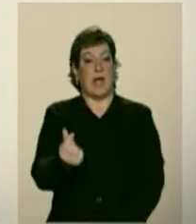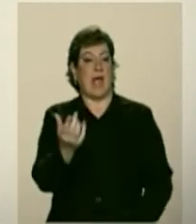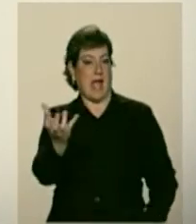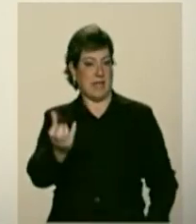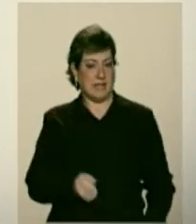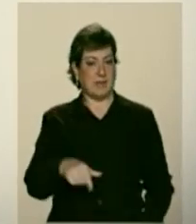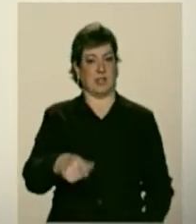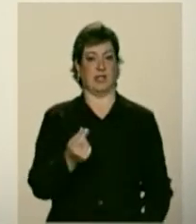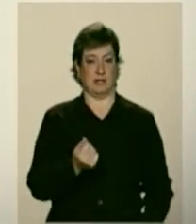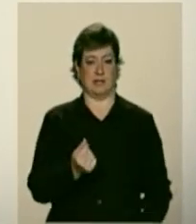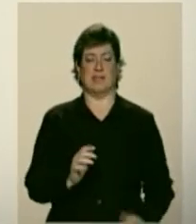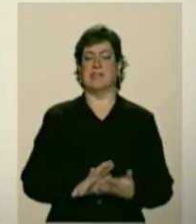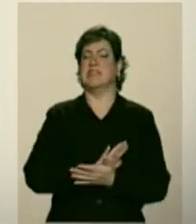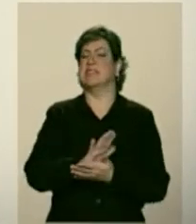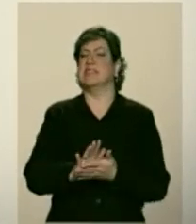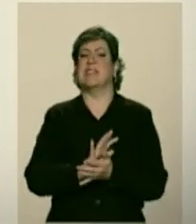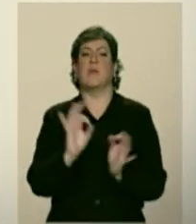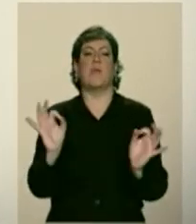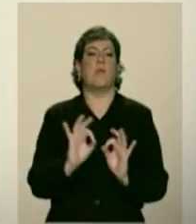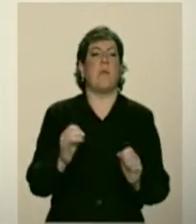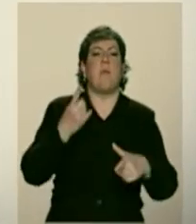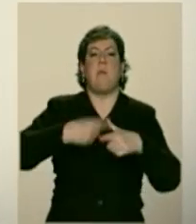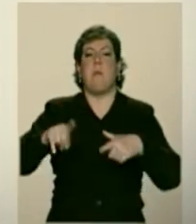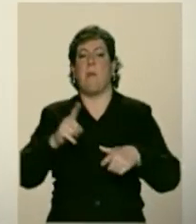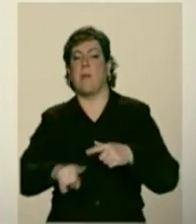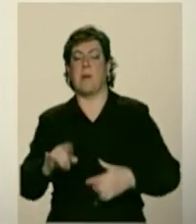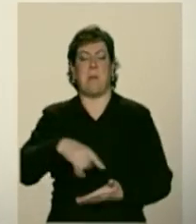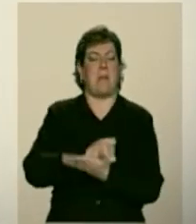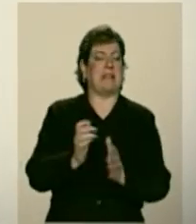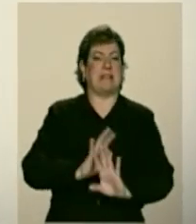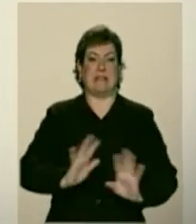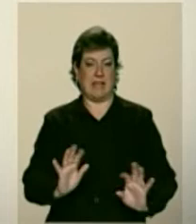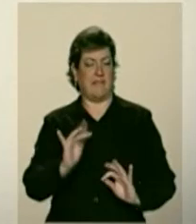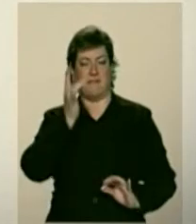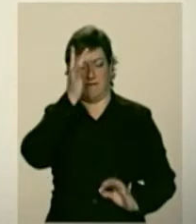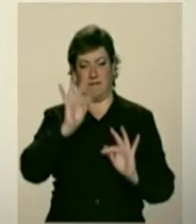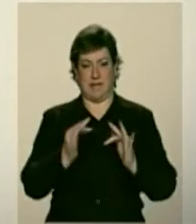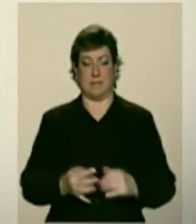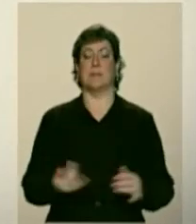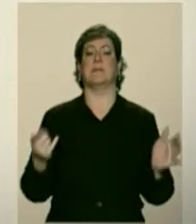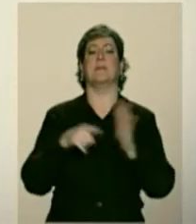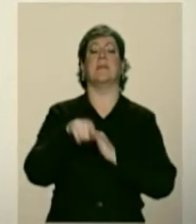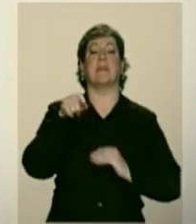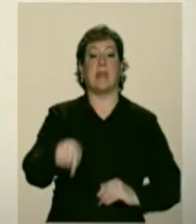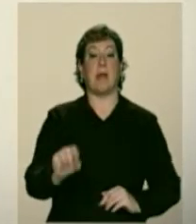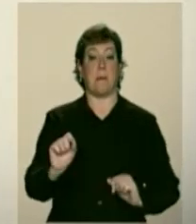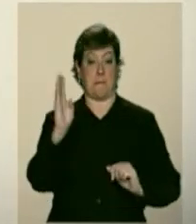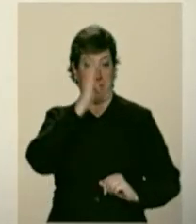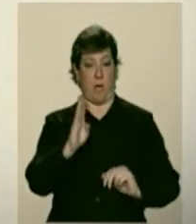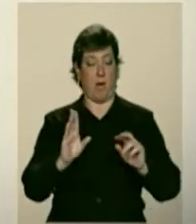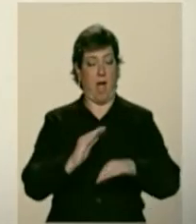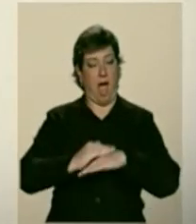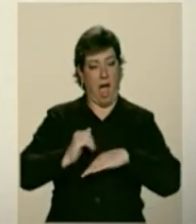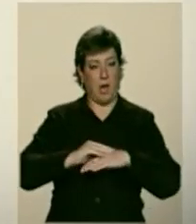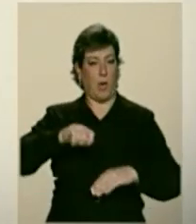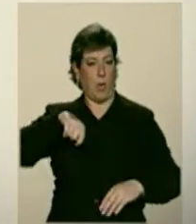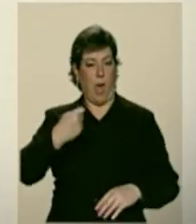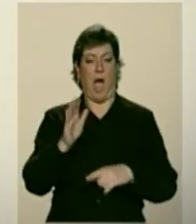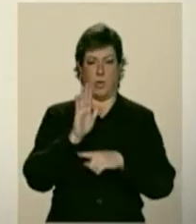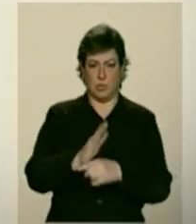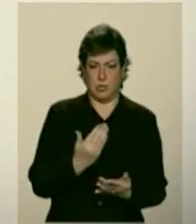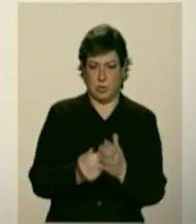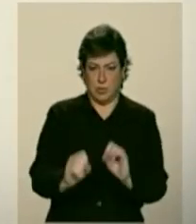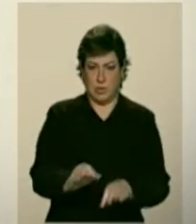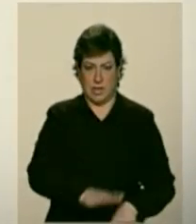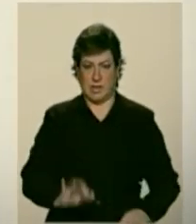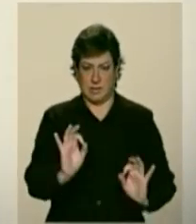benefício, sem nenhuma burocracia. O Brasil Carinhoso também vai cuidar da educação dessas crianças, Presidenta? Ah, vai